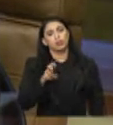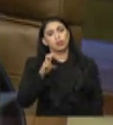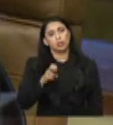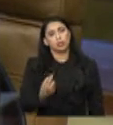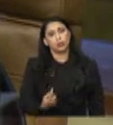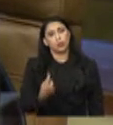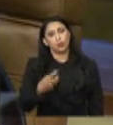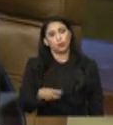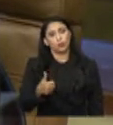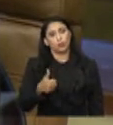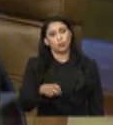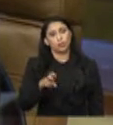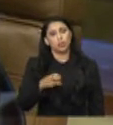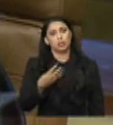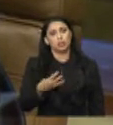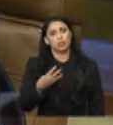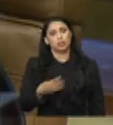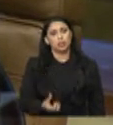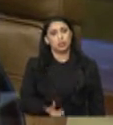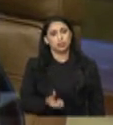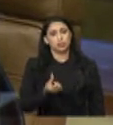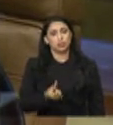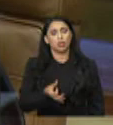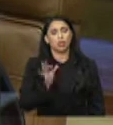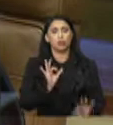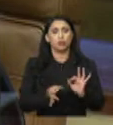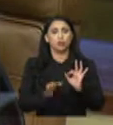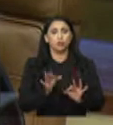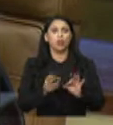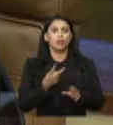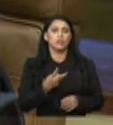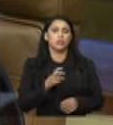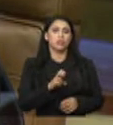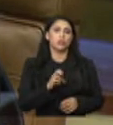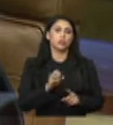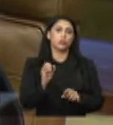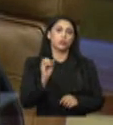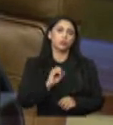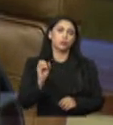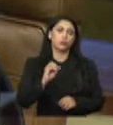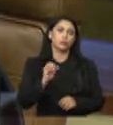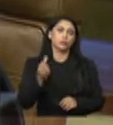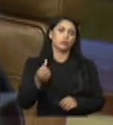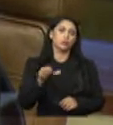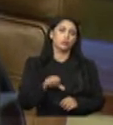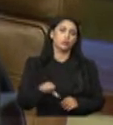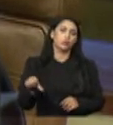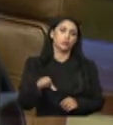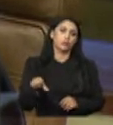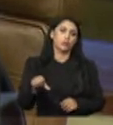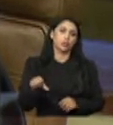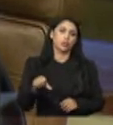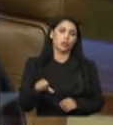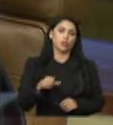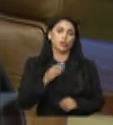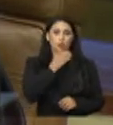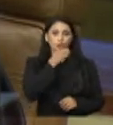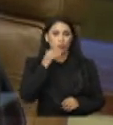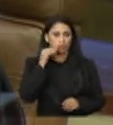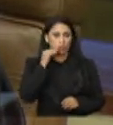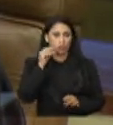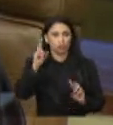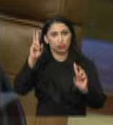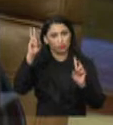251 15336 julgado e 25 de outubro 99dice Sua